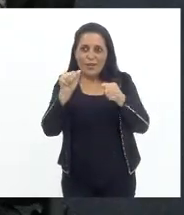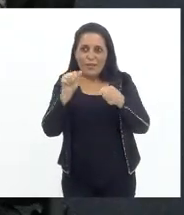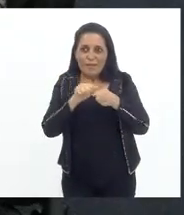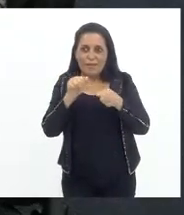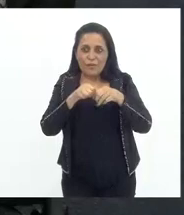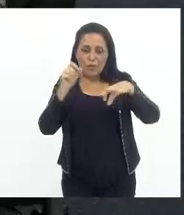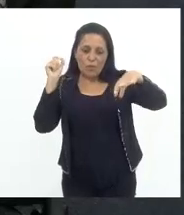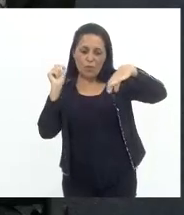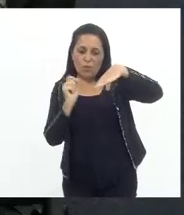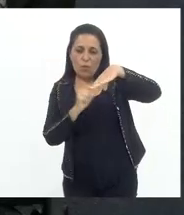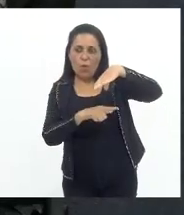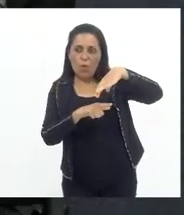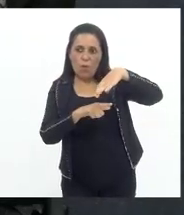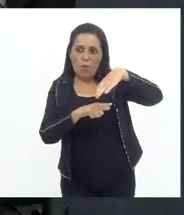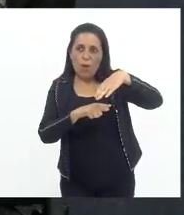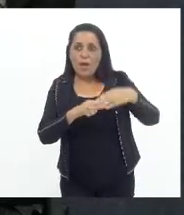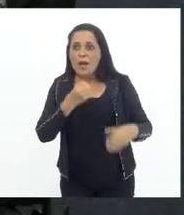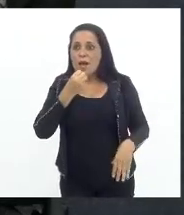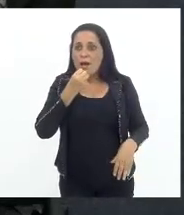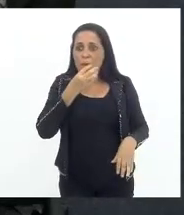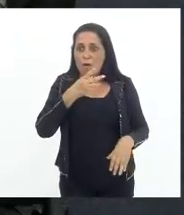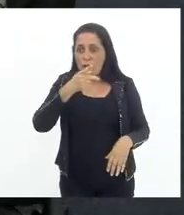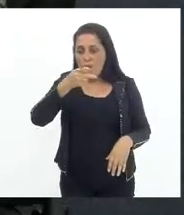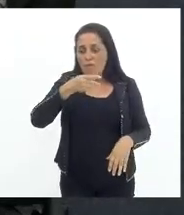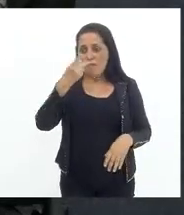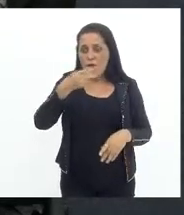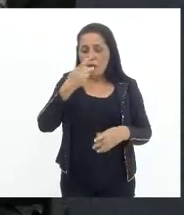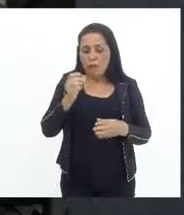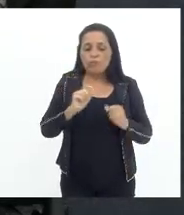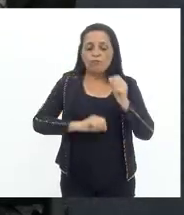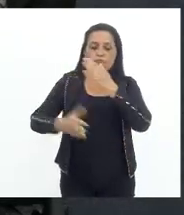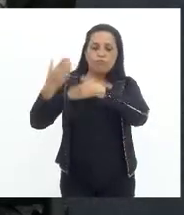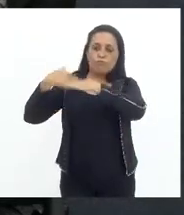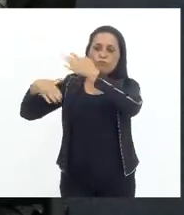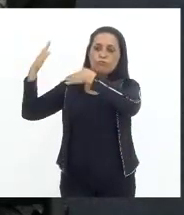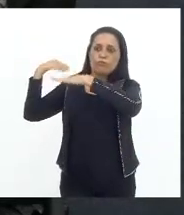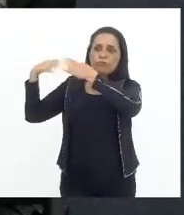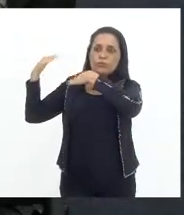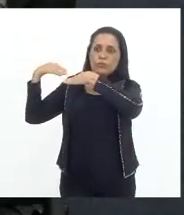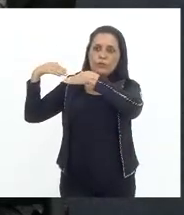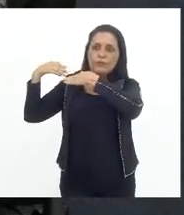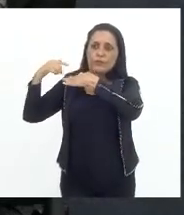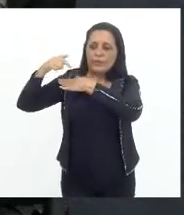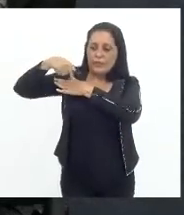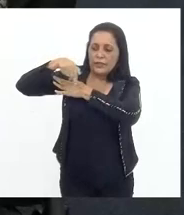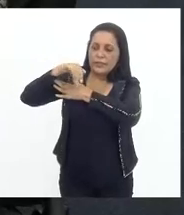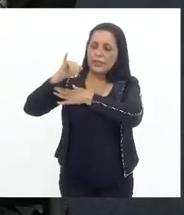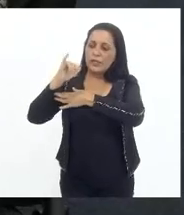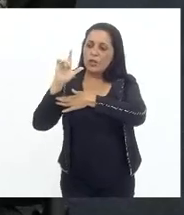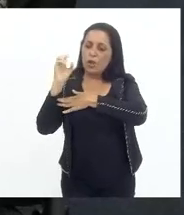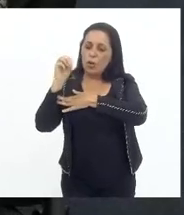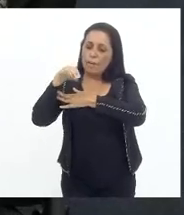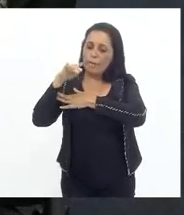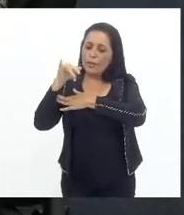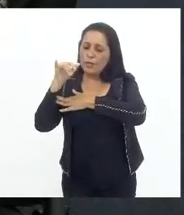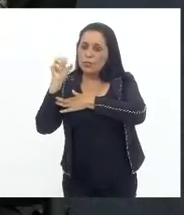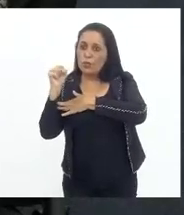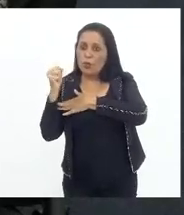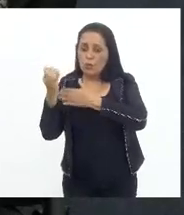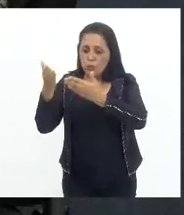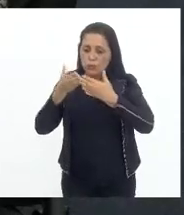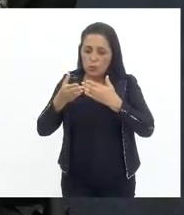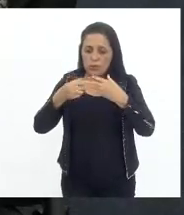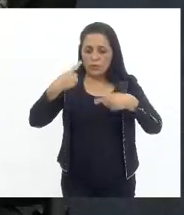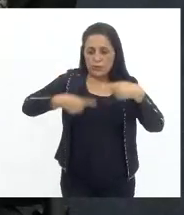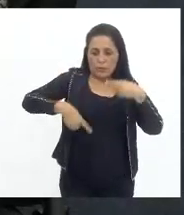é muito importante falar de quilombismo, porque a gente resgata Abdias Nascimento, que trouxe todo o debate falando o quanto